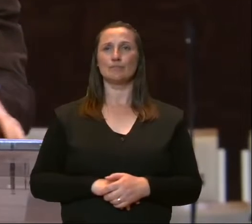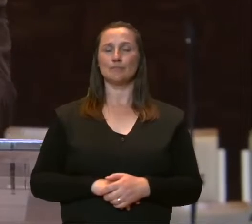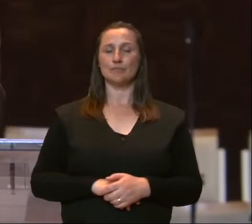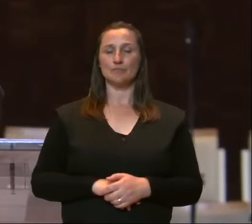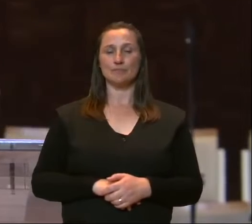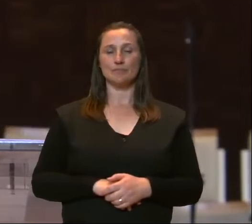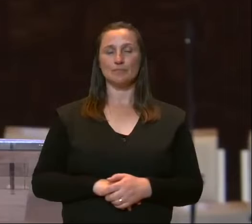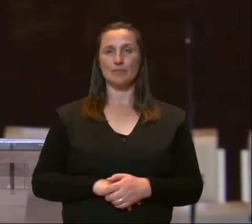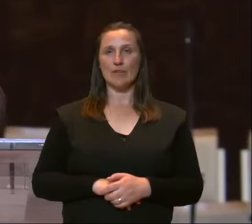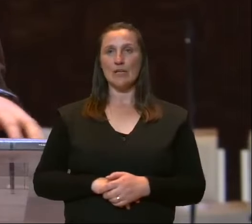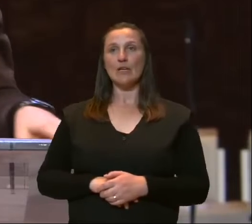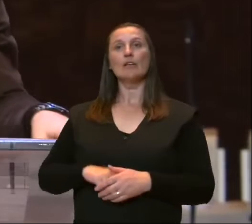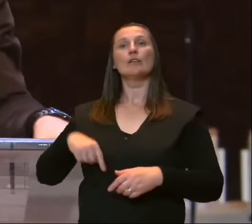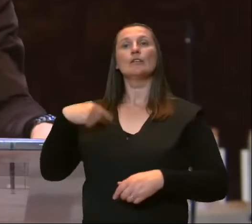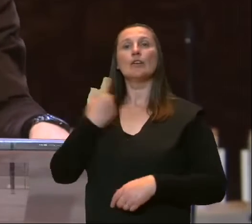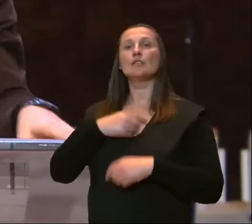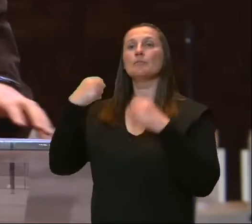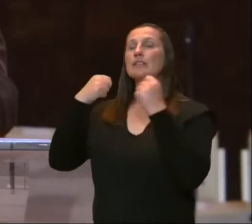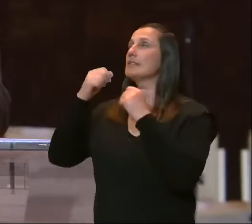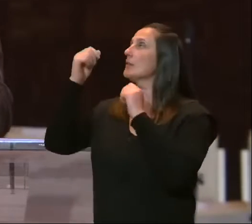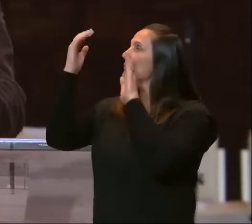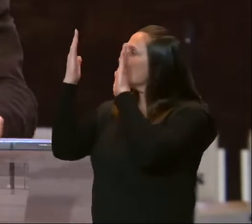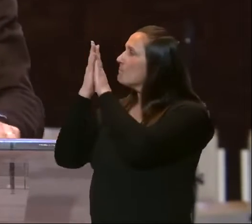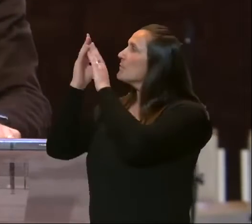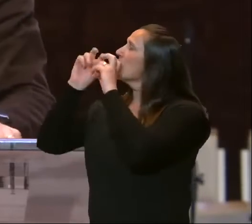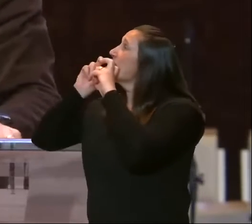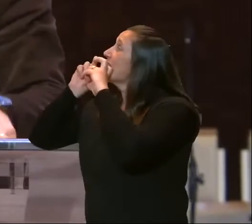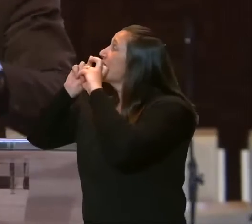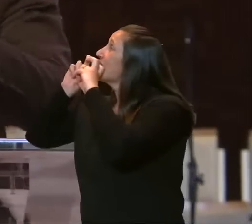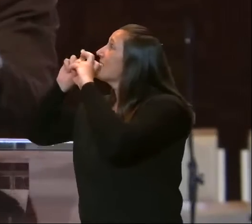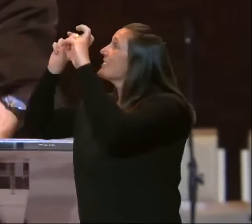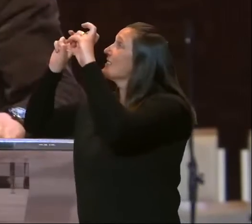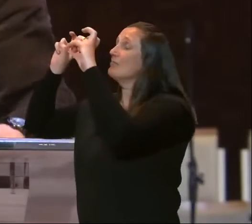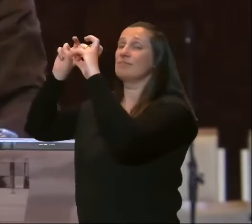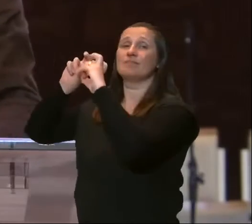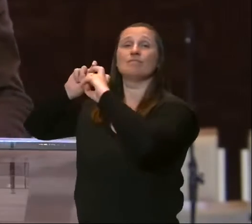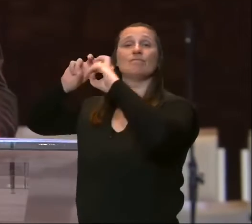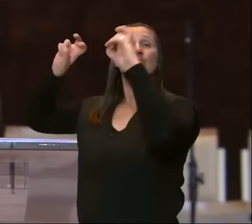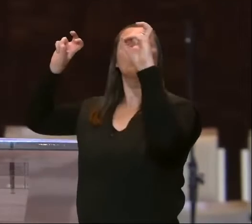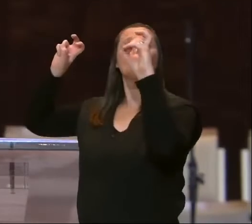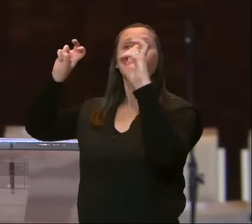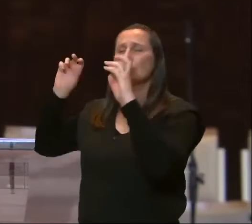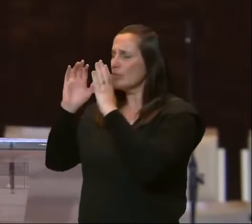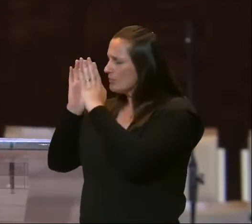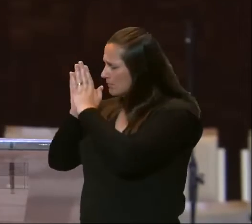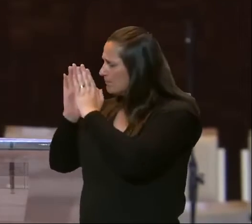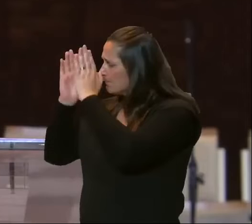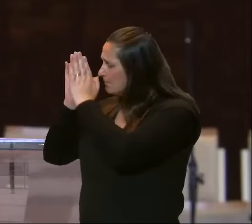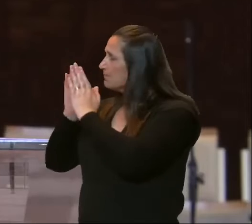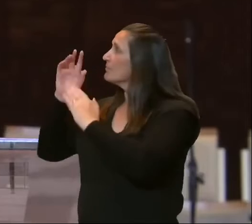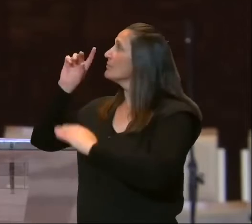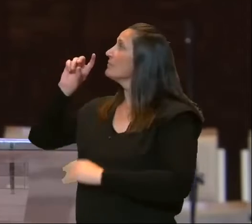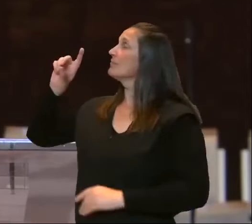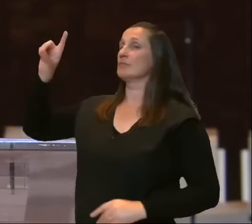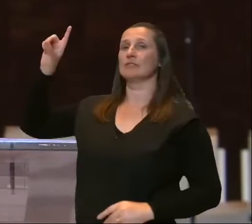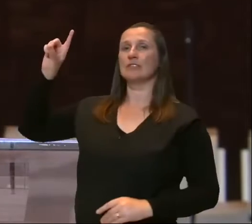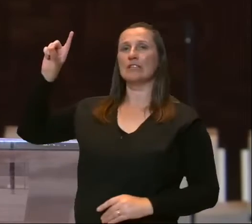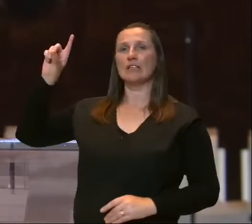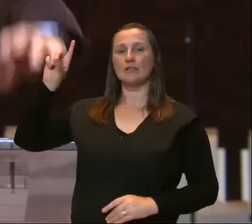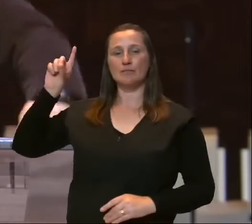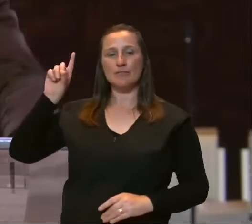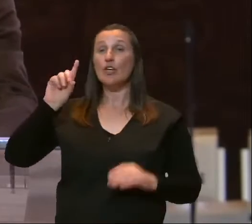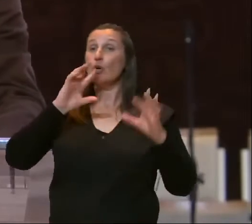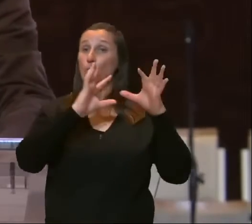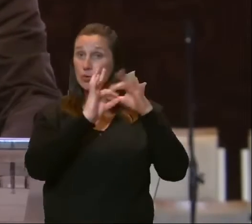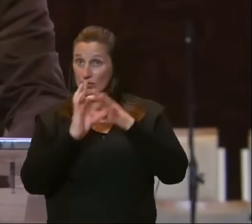Para irmos até Ele, para clamarmos. O cenário aqui é alguém no fundo de um poço, pedindo socorro,